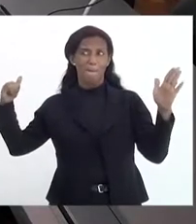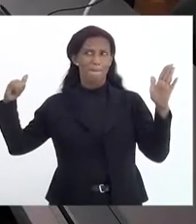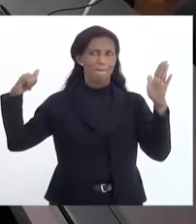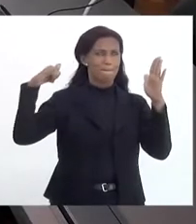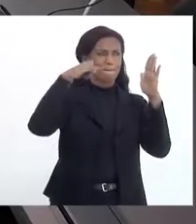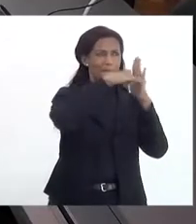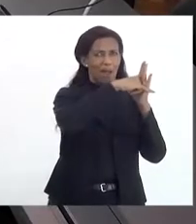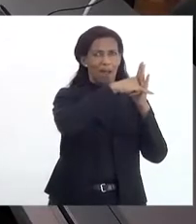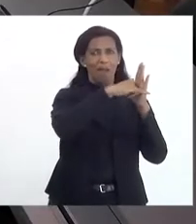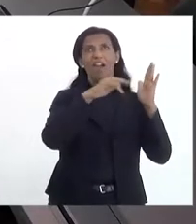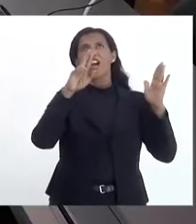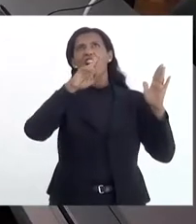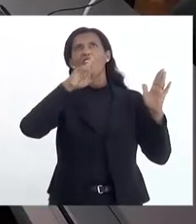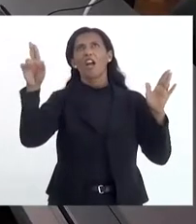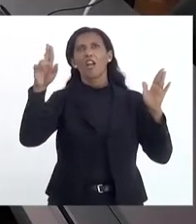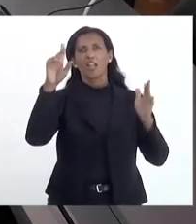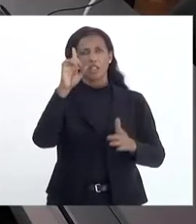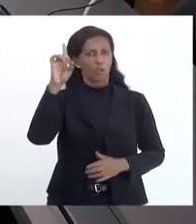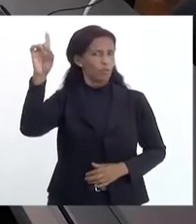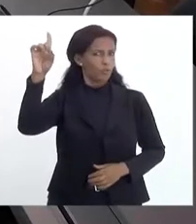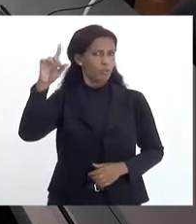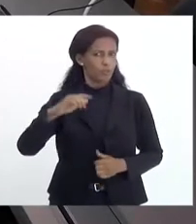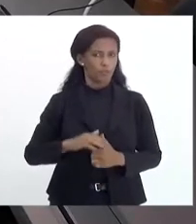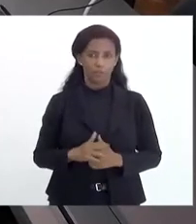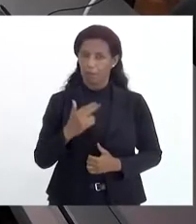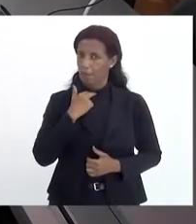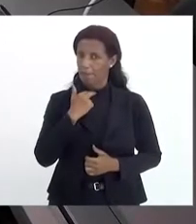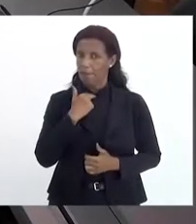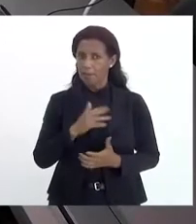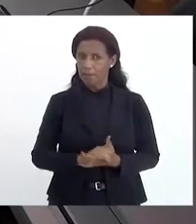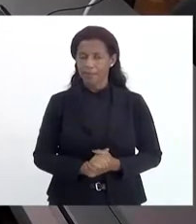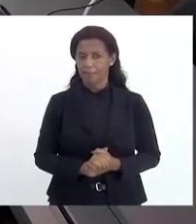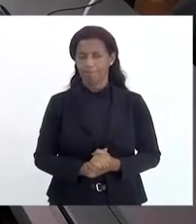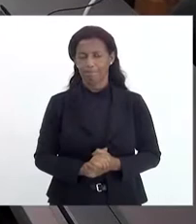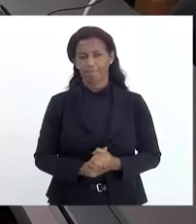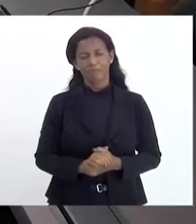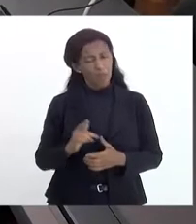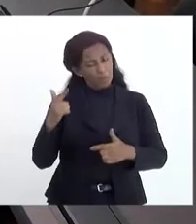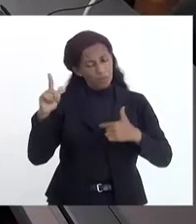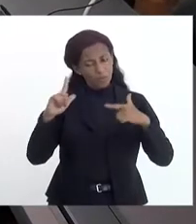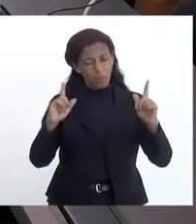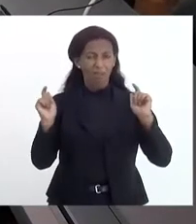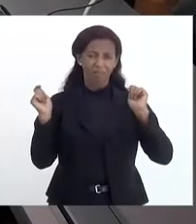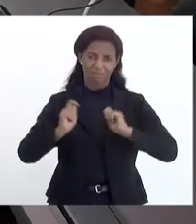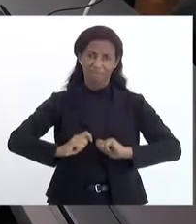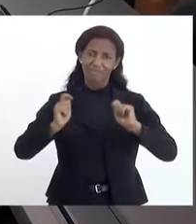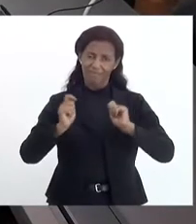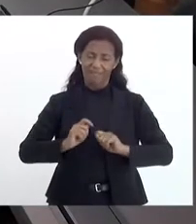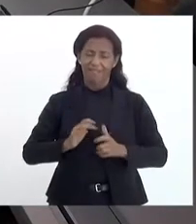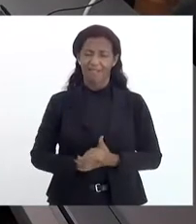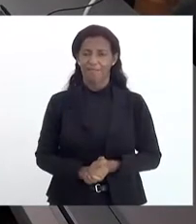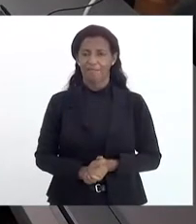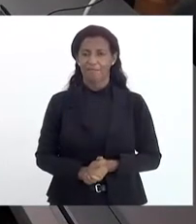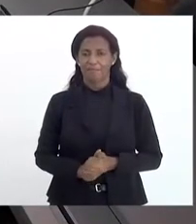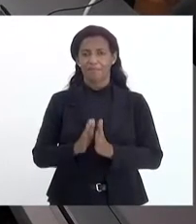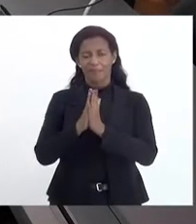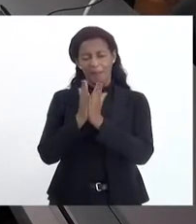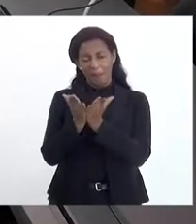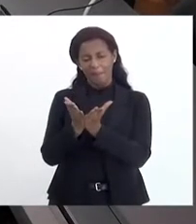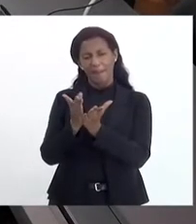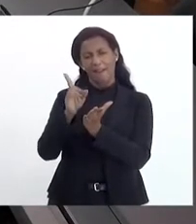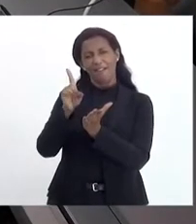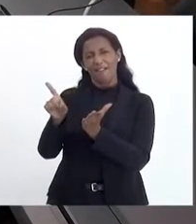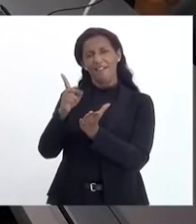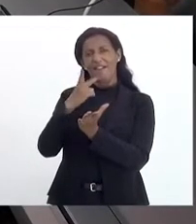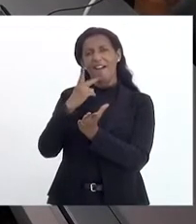Deus. Em nome de Deus. Isso é que não pode, o resto. Como diz a palavra de Deus, aquele